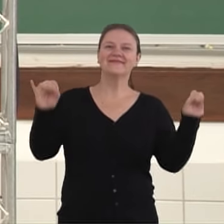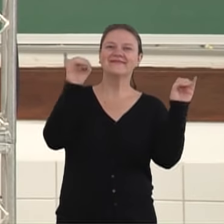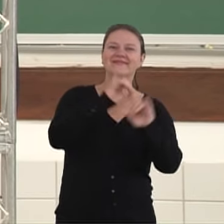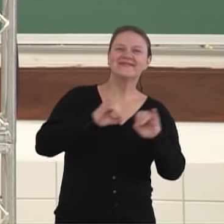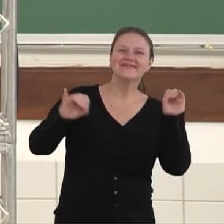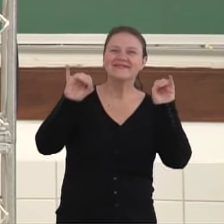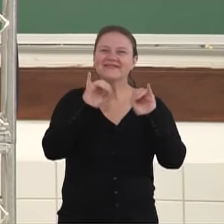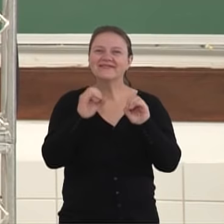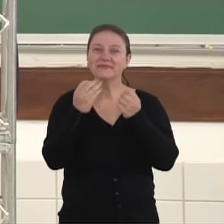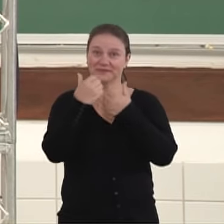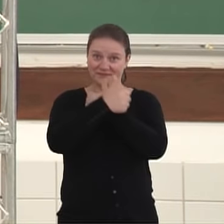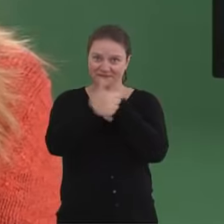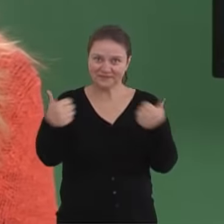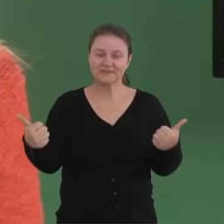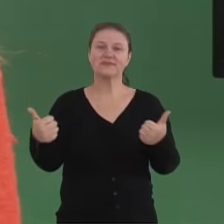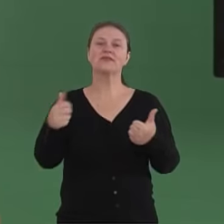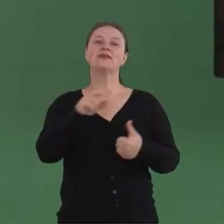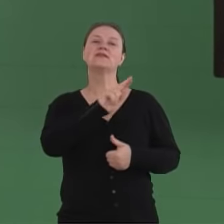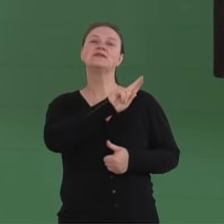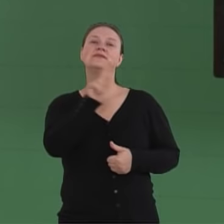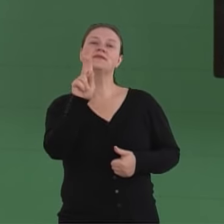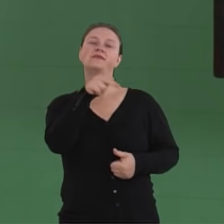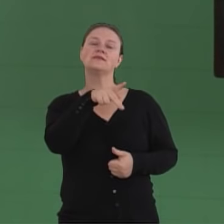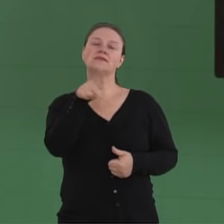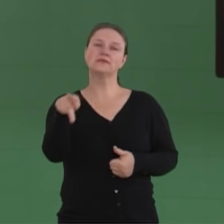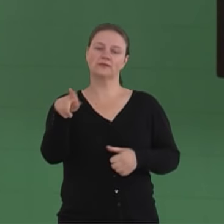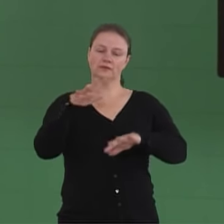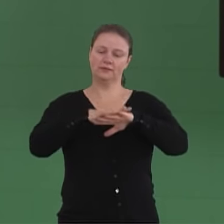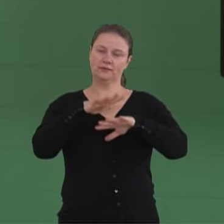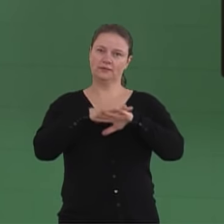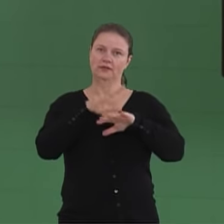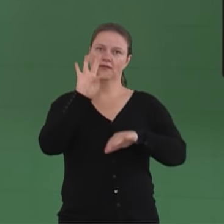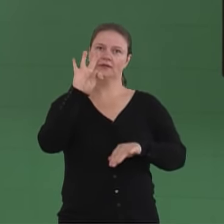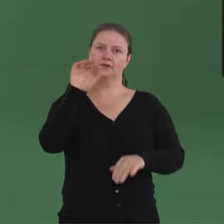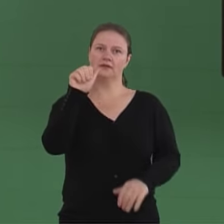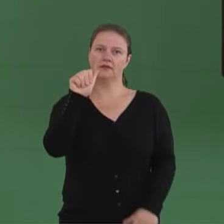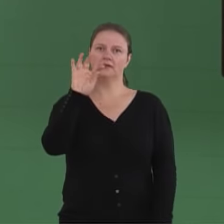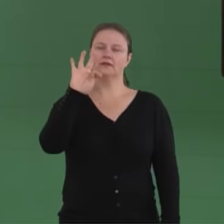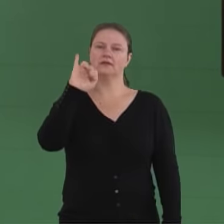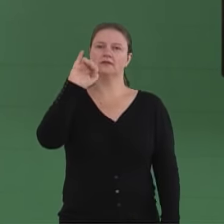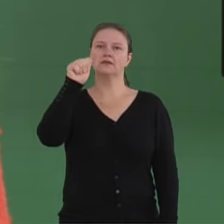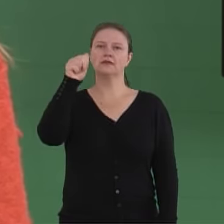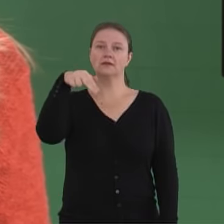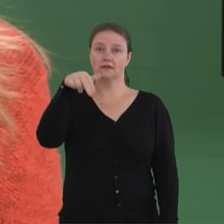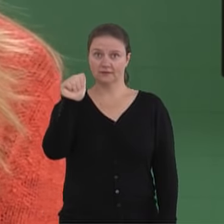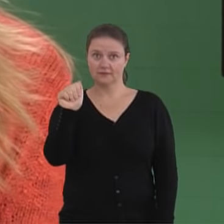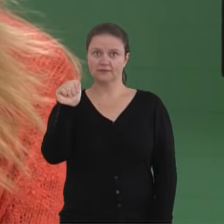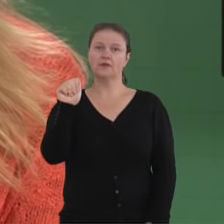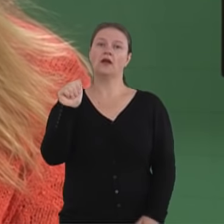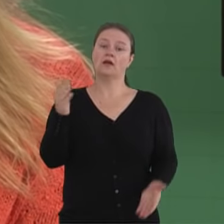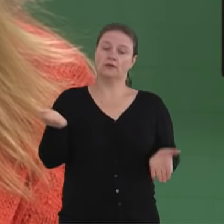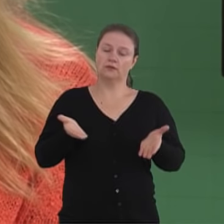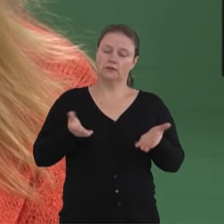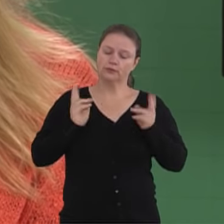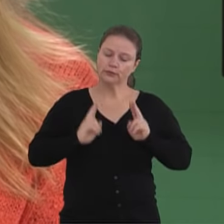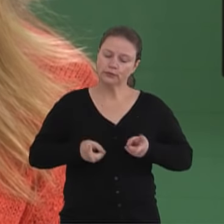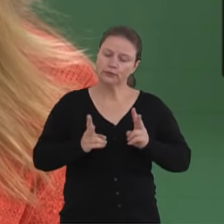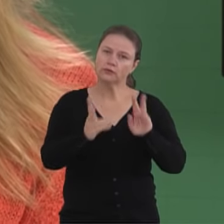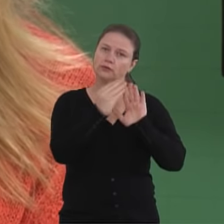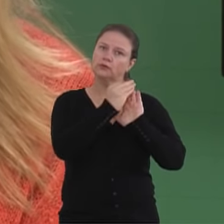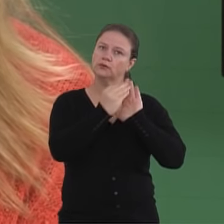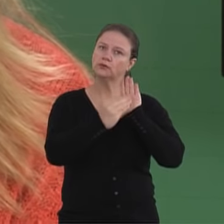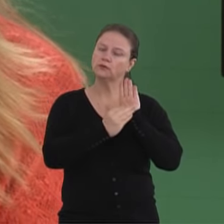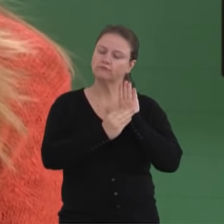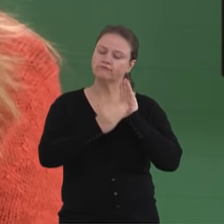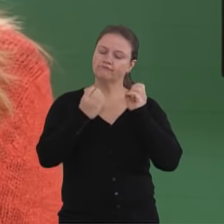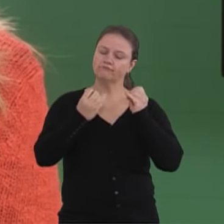Olá, tudo bem? Meu nome é Tatiana, eu sou professora de matemática e hoje nós estamos aqui para dar andamento ao nosso conteúdo do